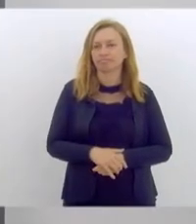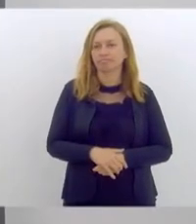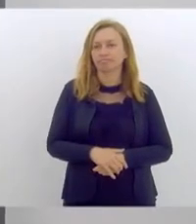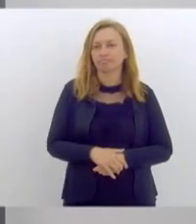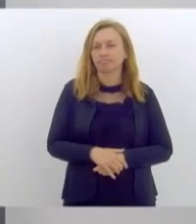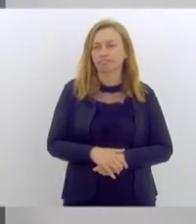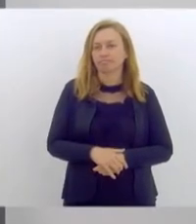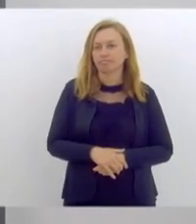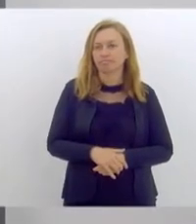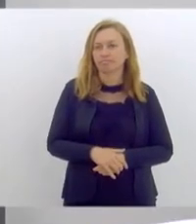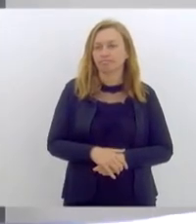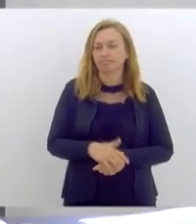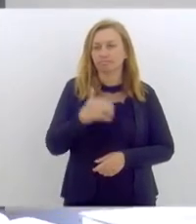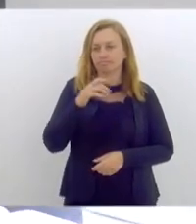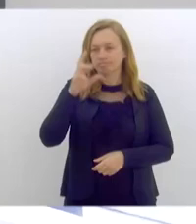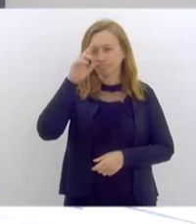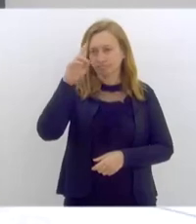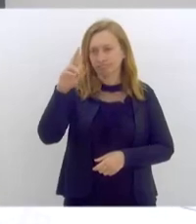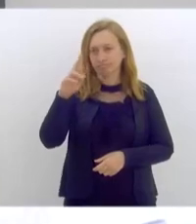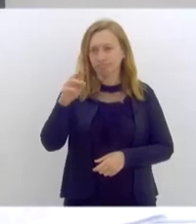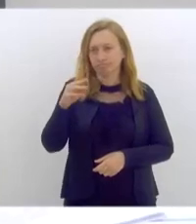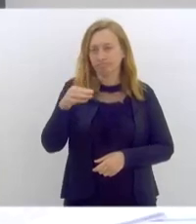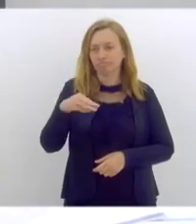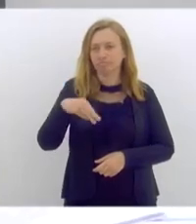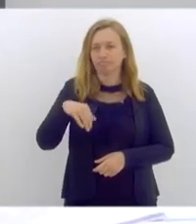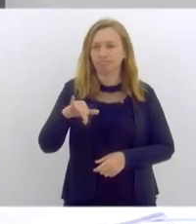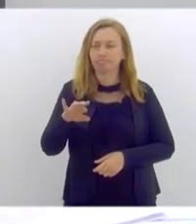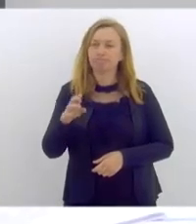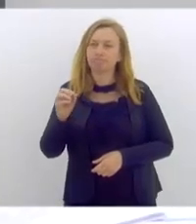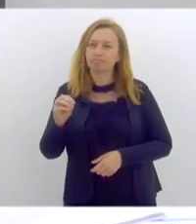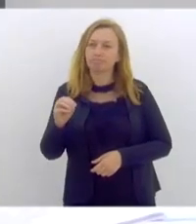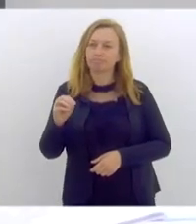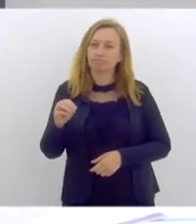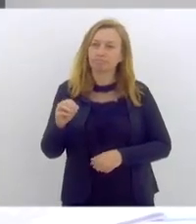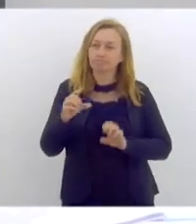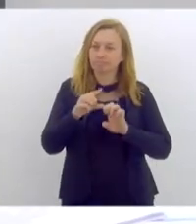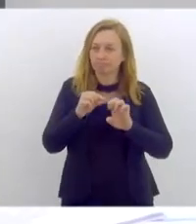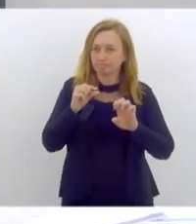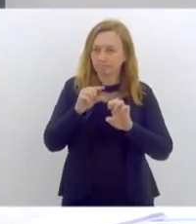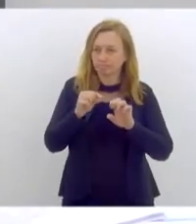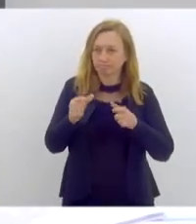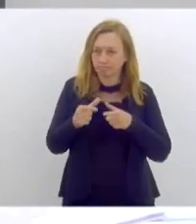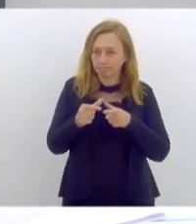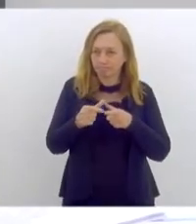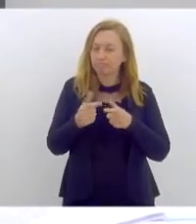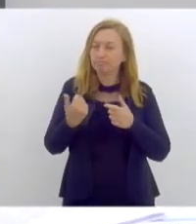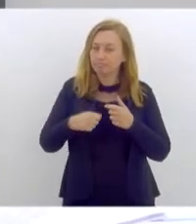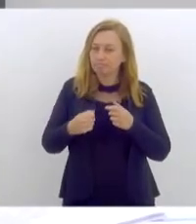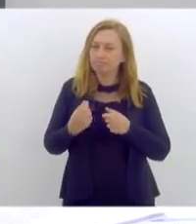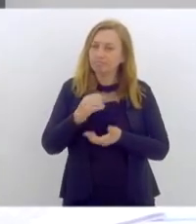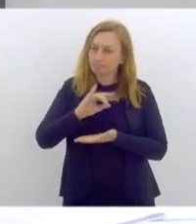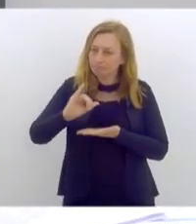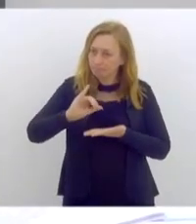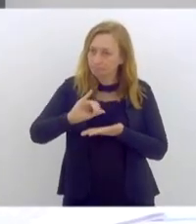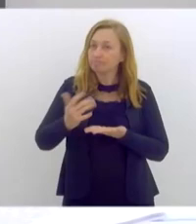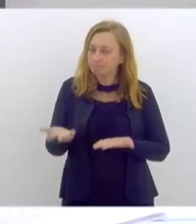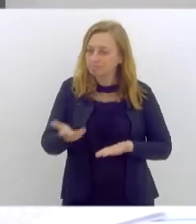senhoria seja um microempreendedor e precisa de um capital